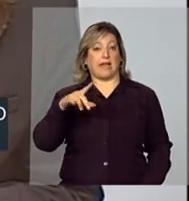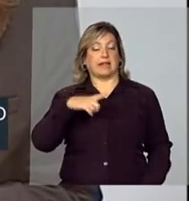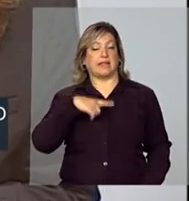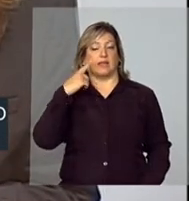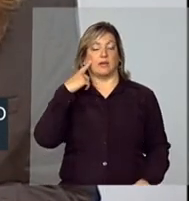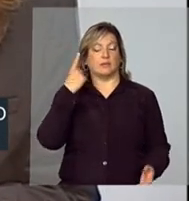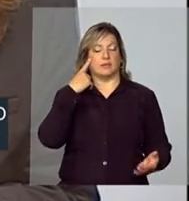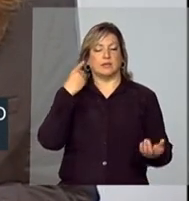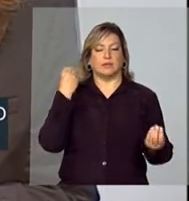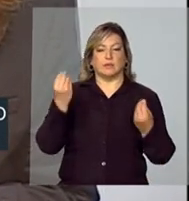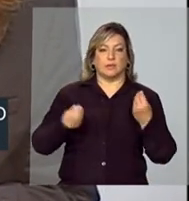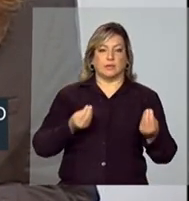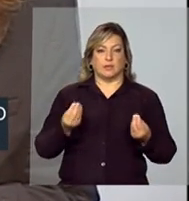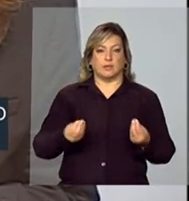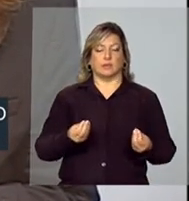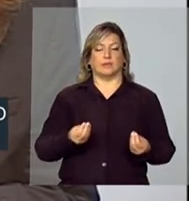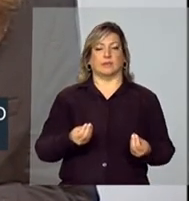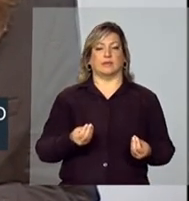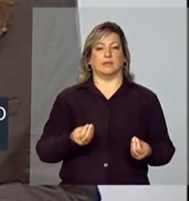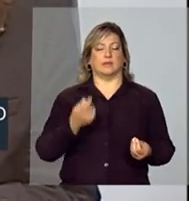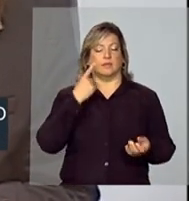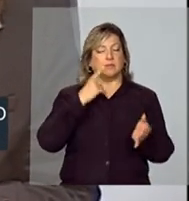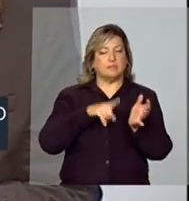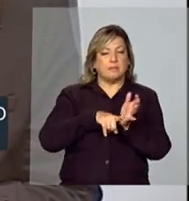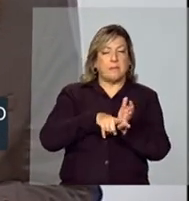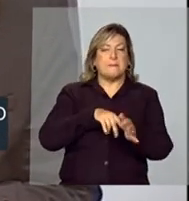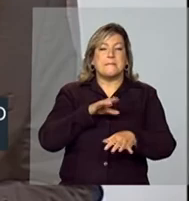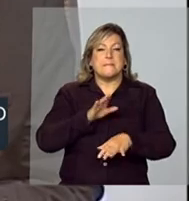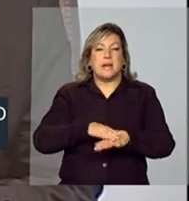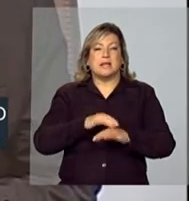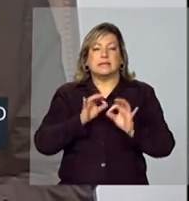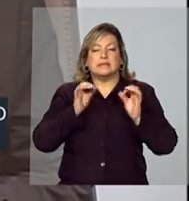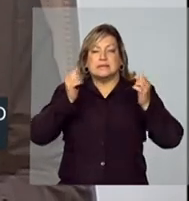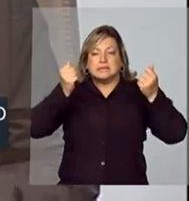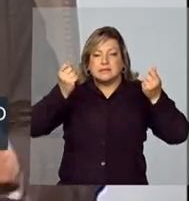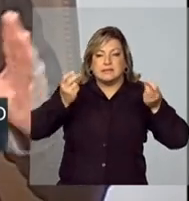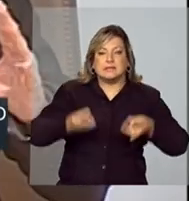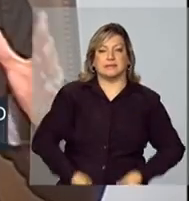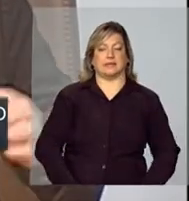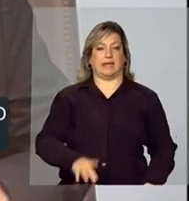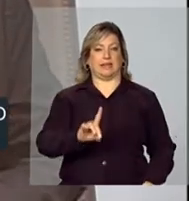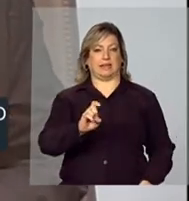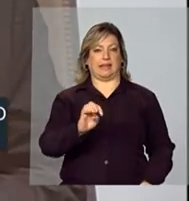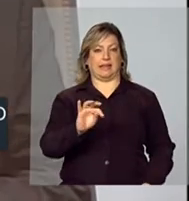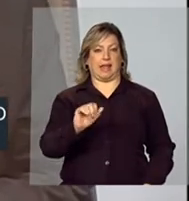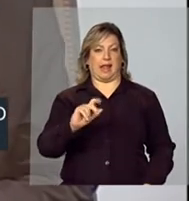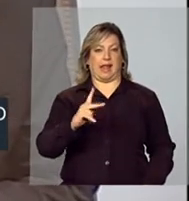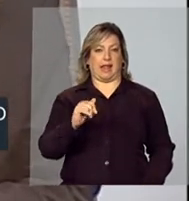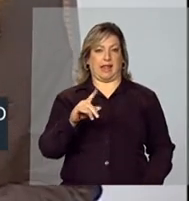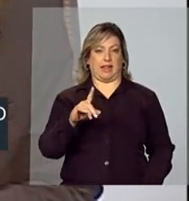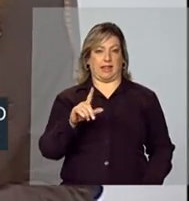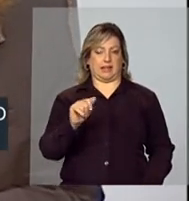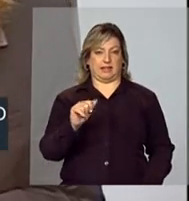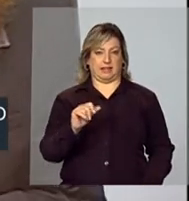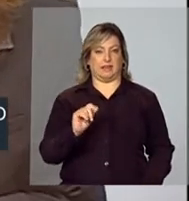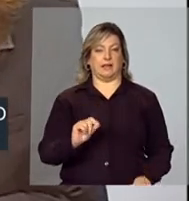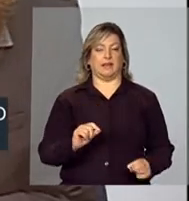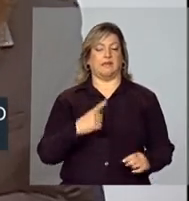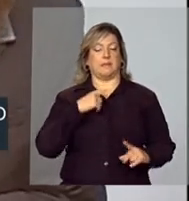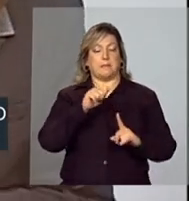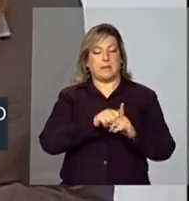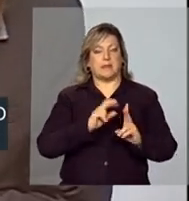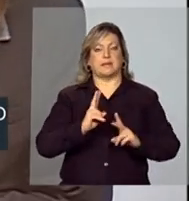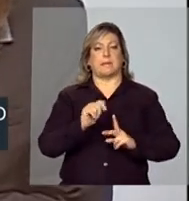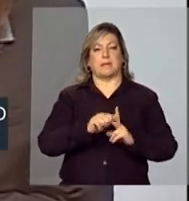análise eu diria mais detalhada mês a mês quando nós tivermos mais de duas três quatro